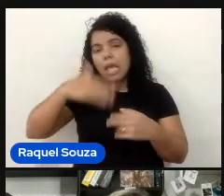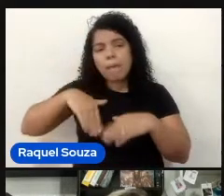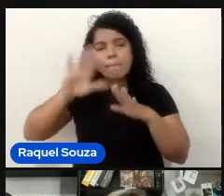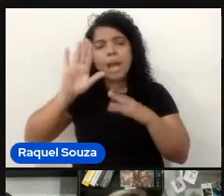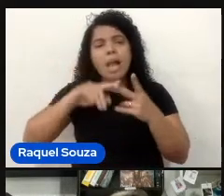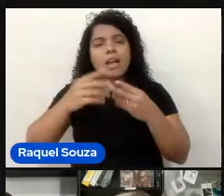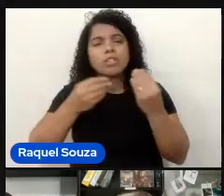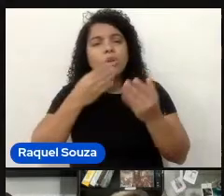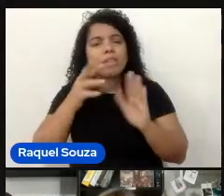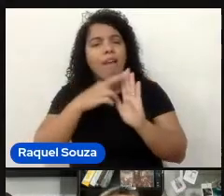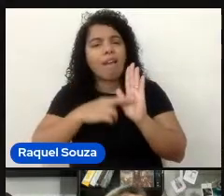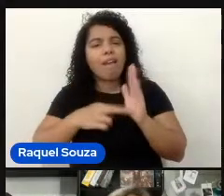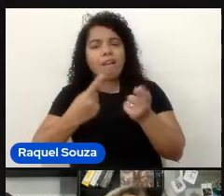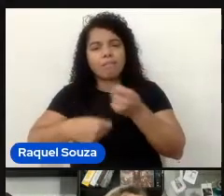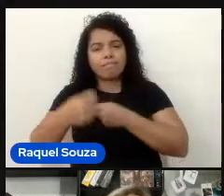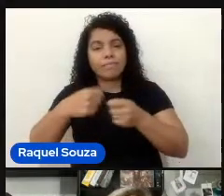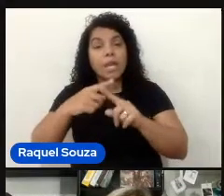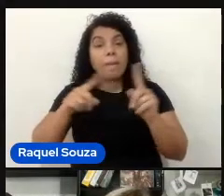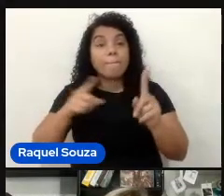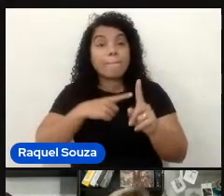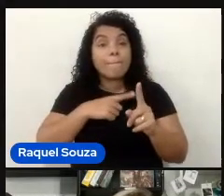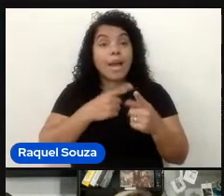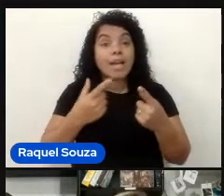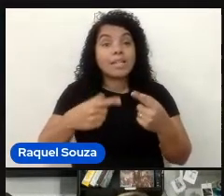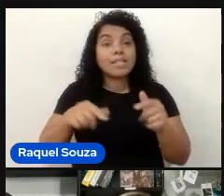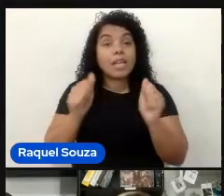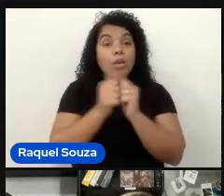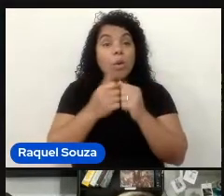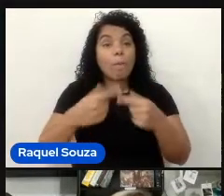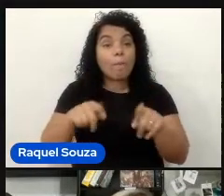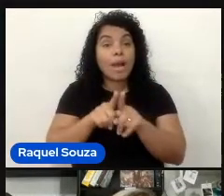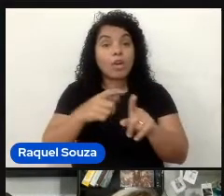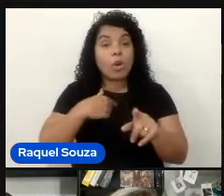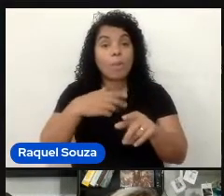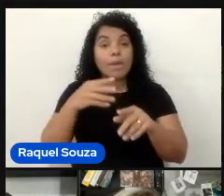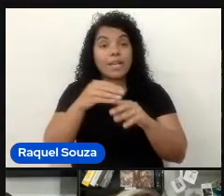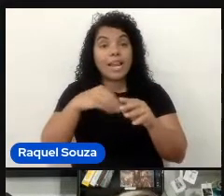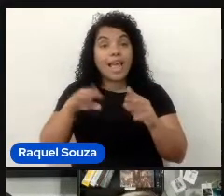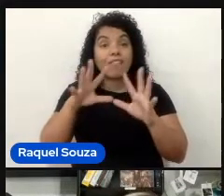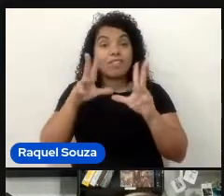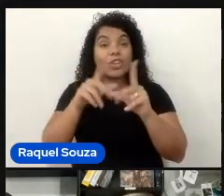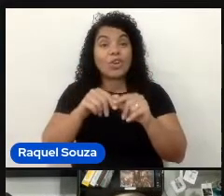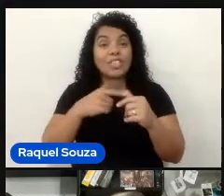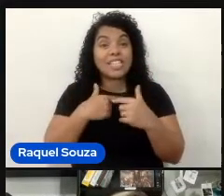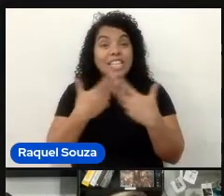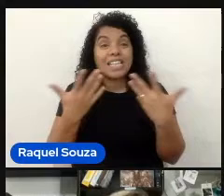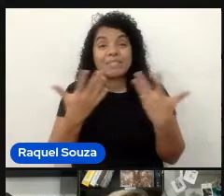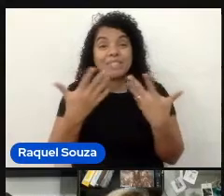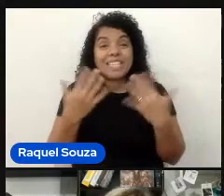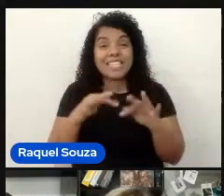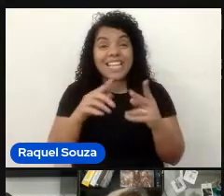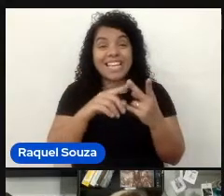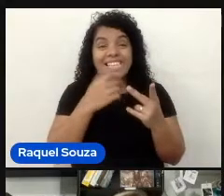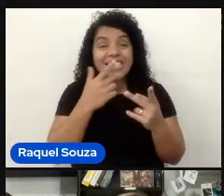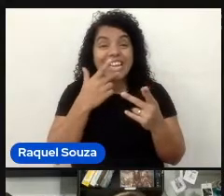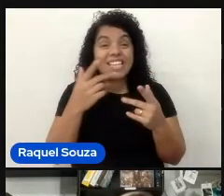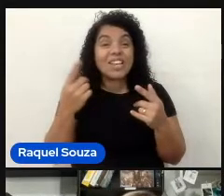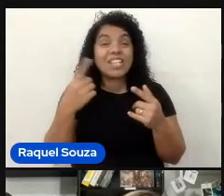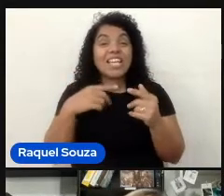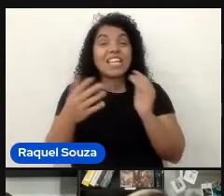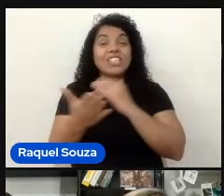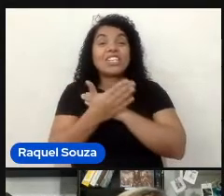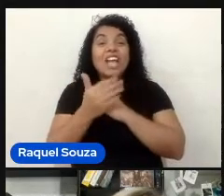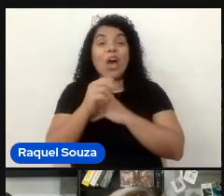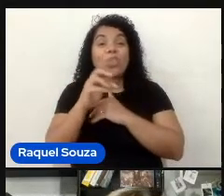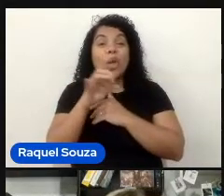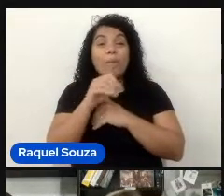de negócio, mas eu tenho um par comigo, onde eu levo para ele todas as minhas dores e ele que puxa ali a automação para mim, eu fico